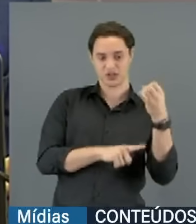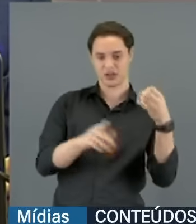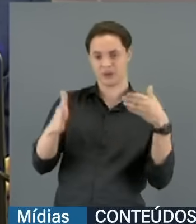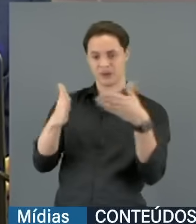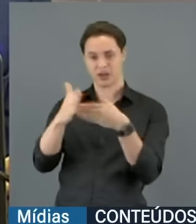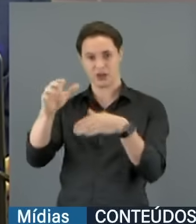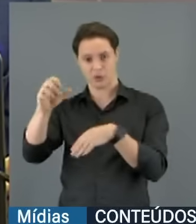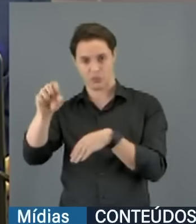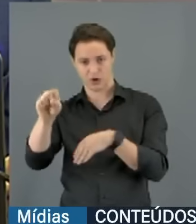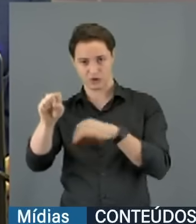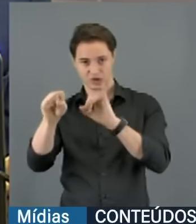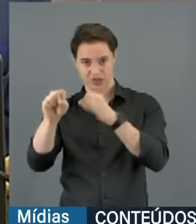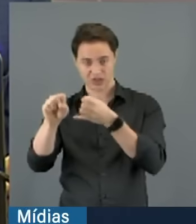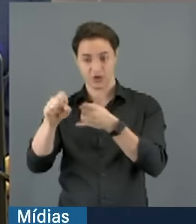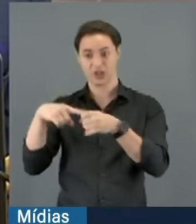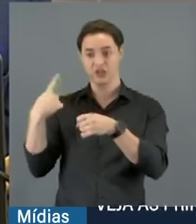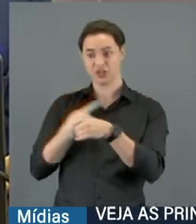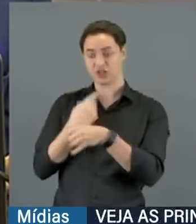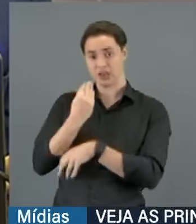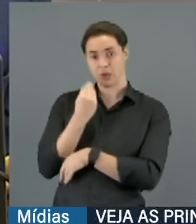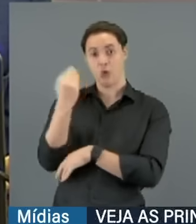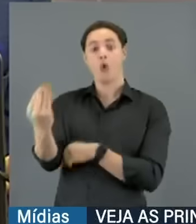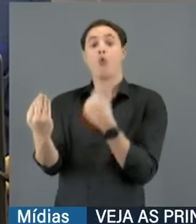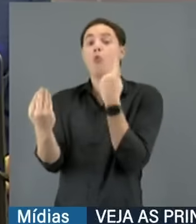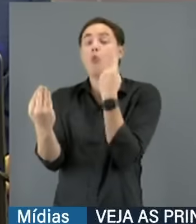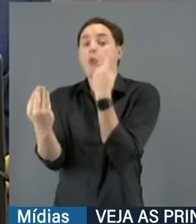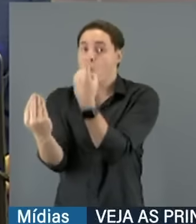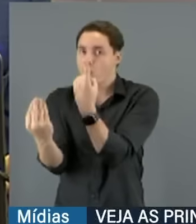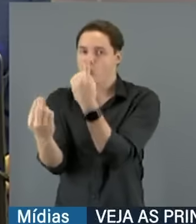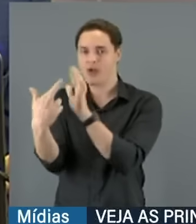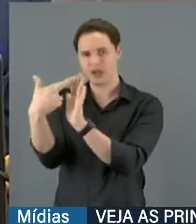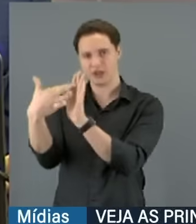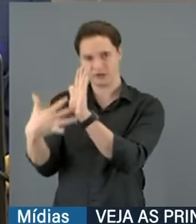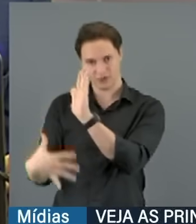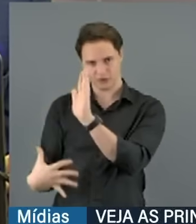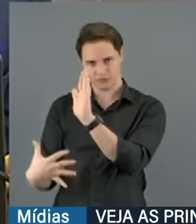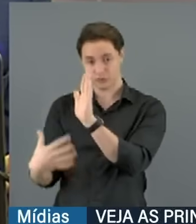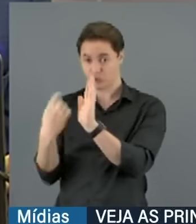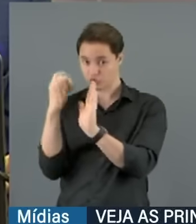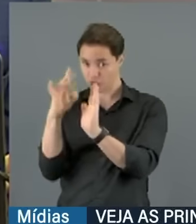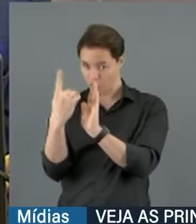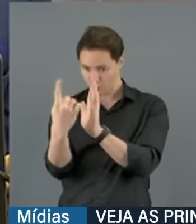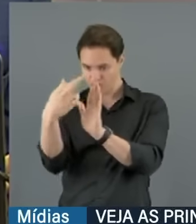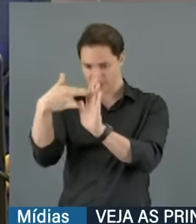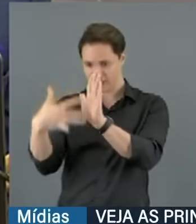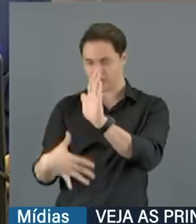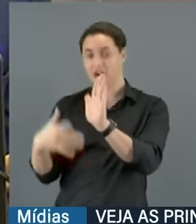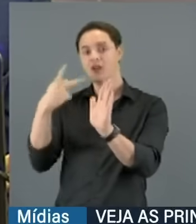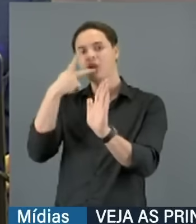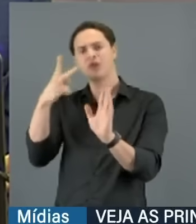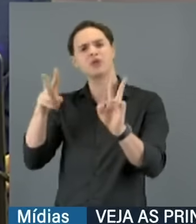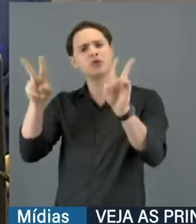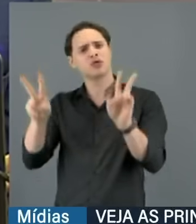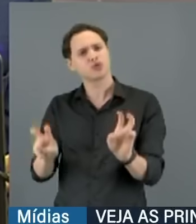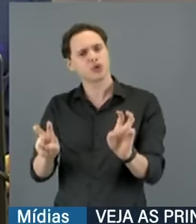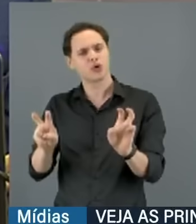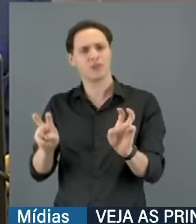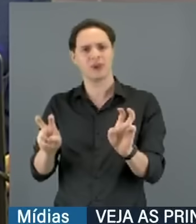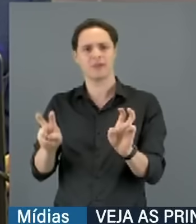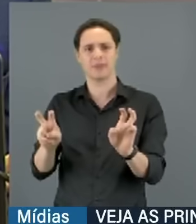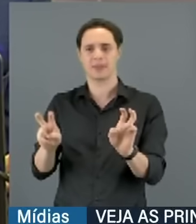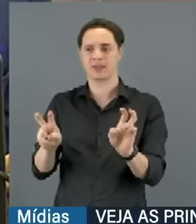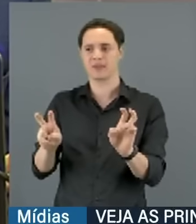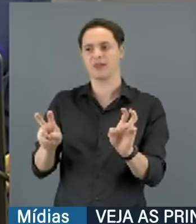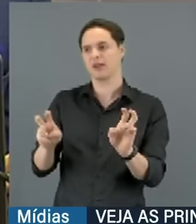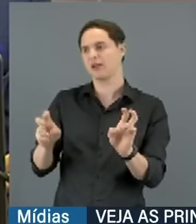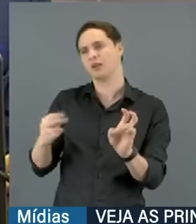relatório ao governo de transição, falando sobre a presença, se eu não me engano, eu não posso